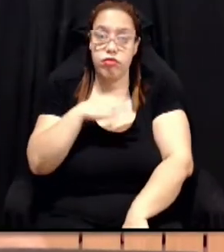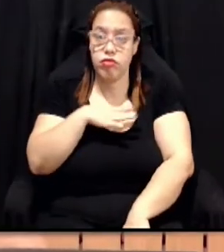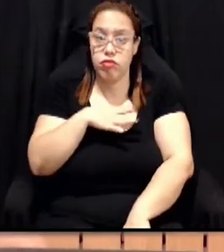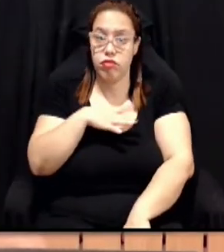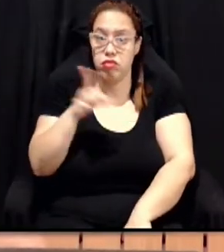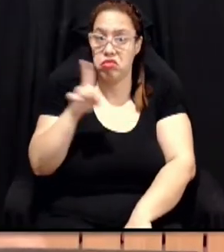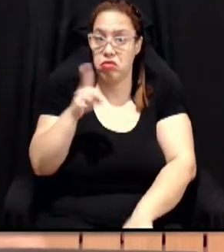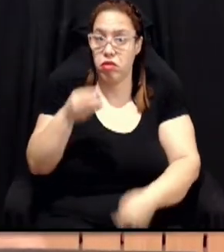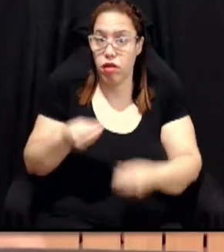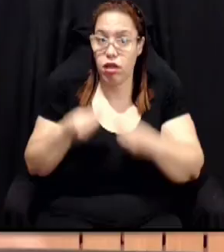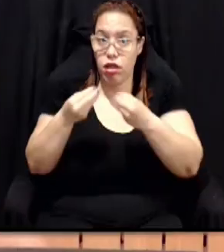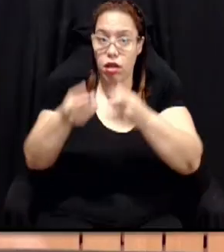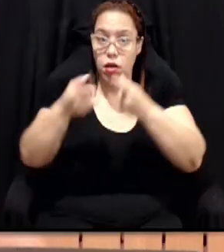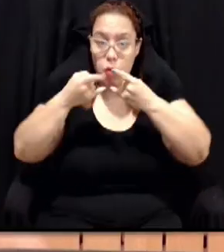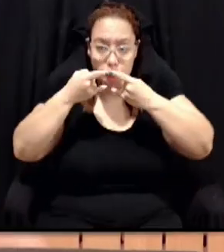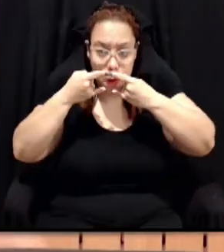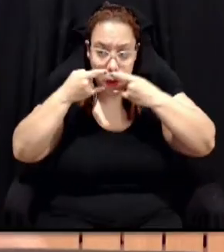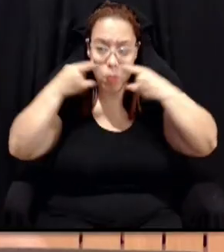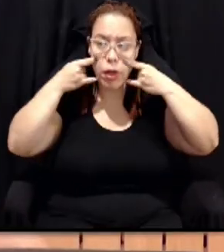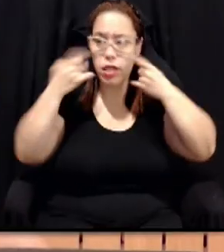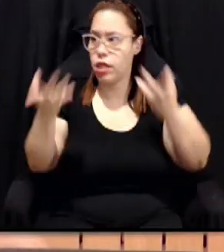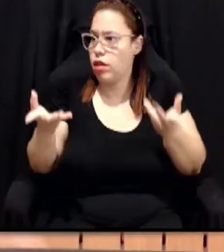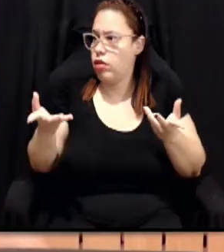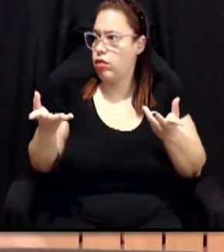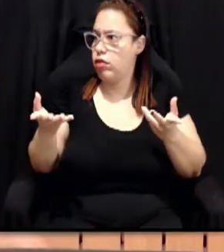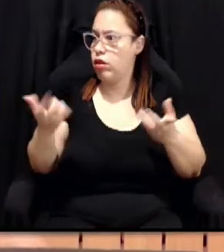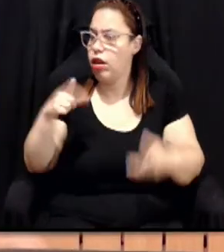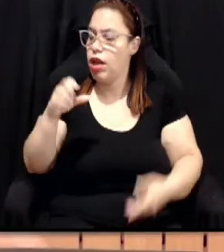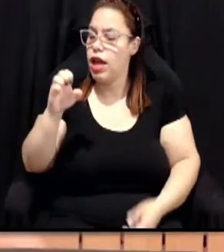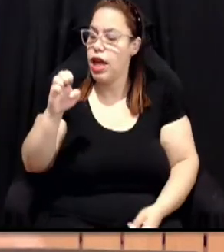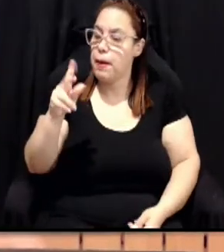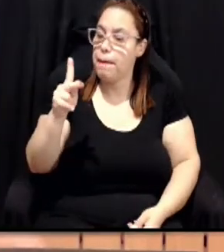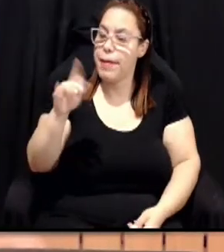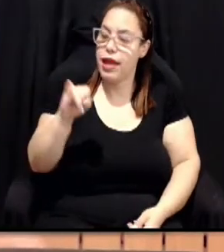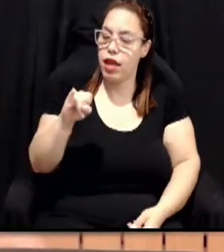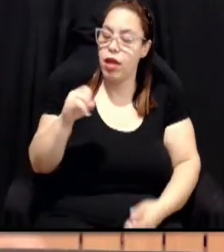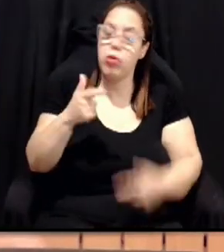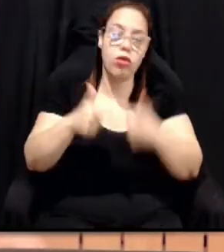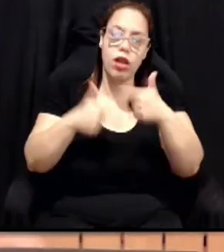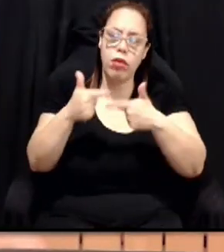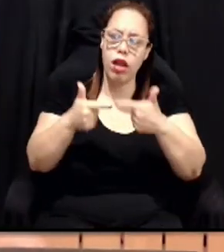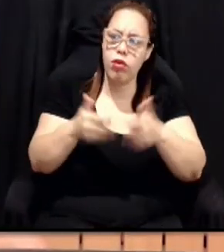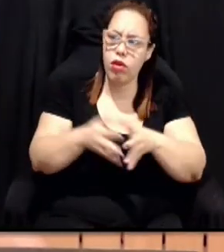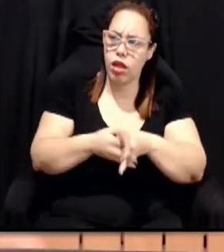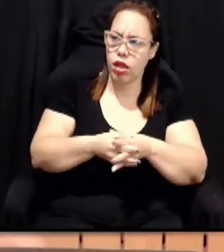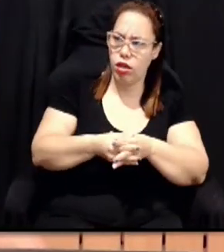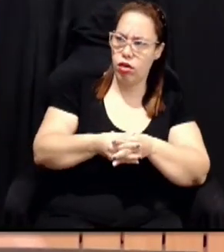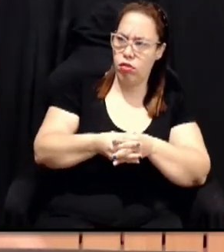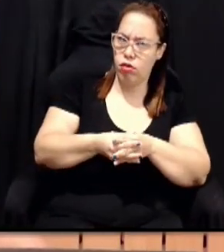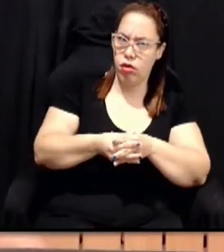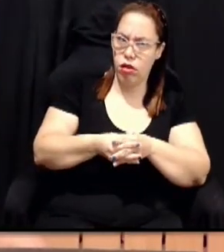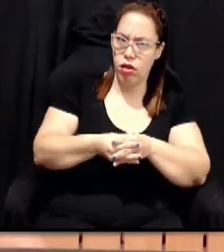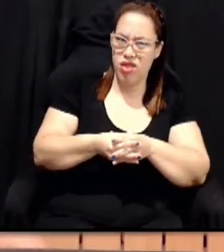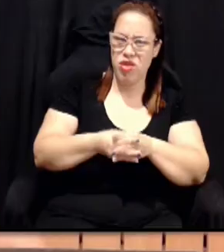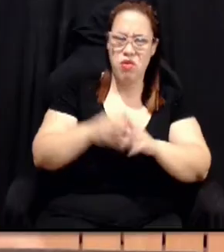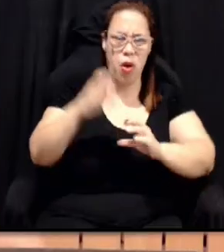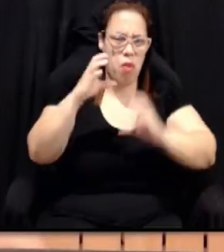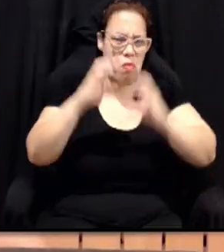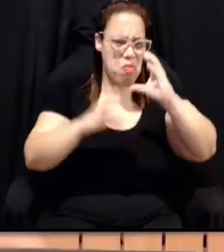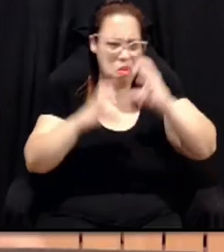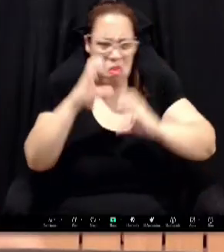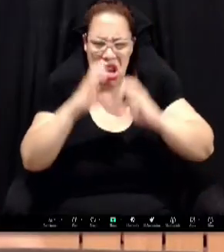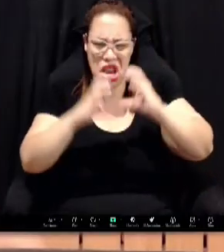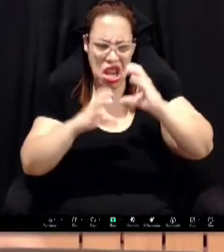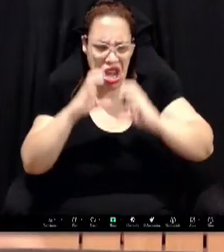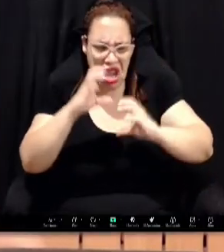fornecia máscara, não fornecia EPI para os trabalhadores. Foi uma briga para os trabalhadores